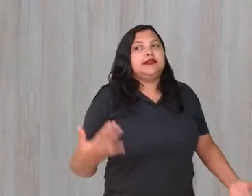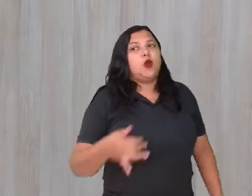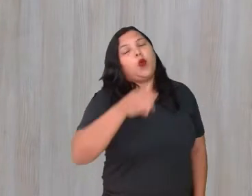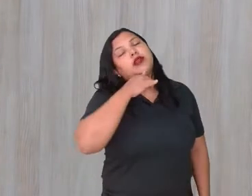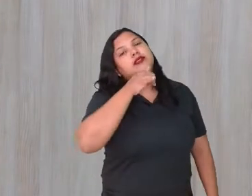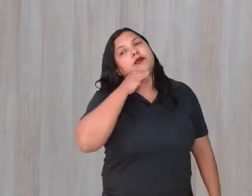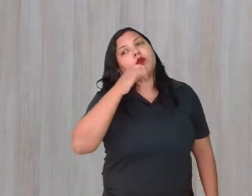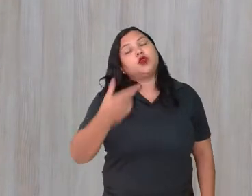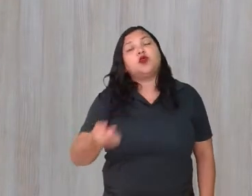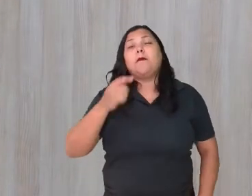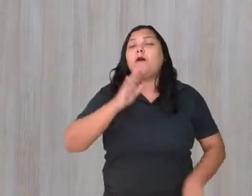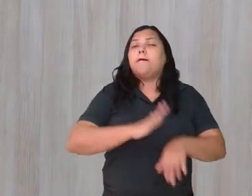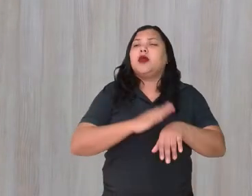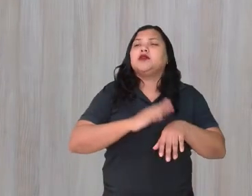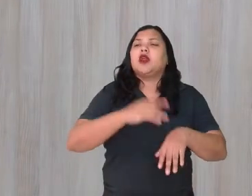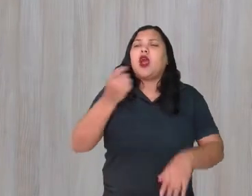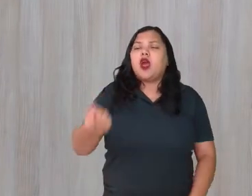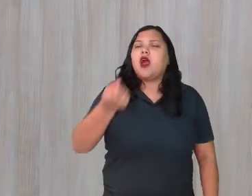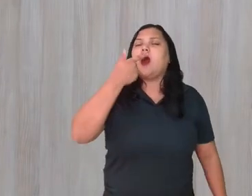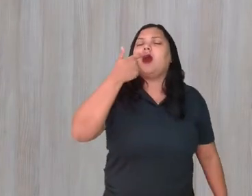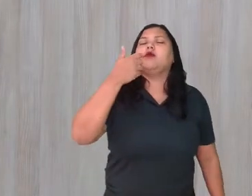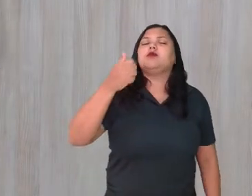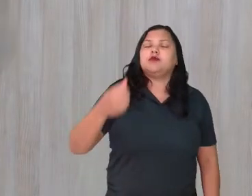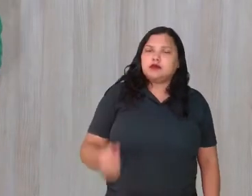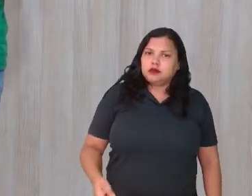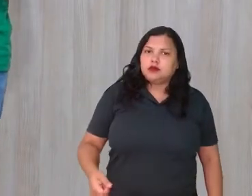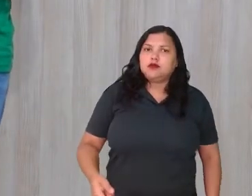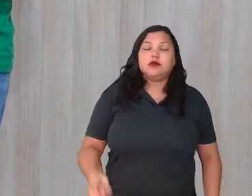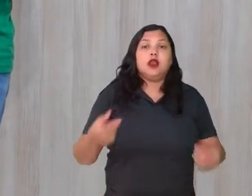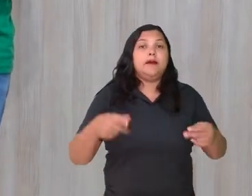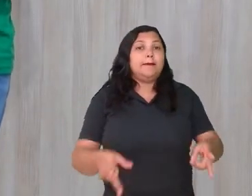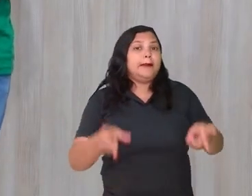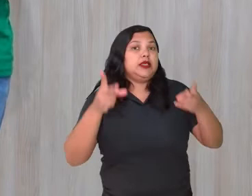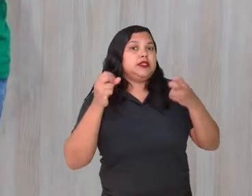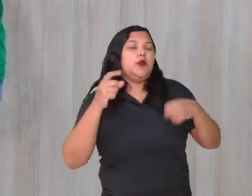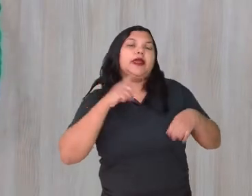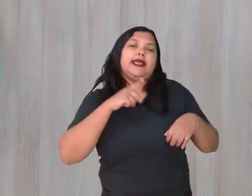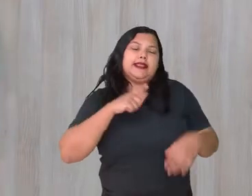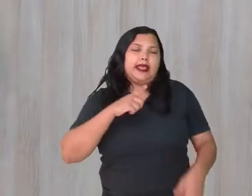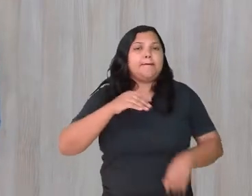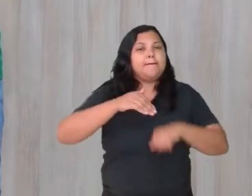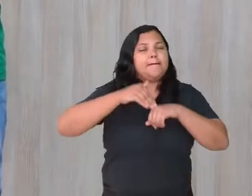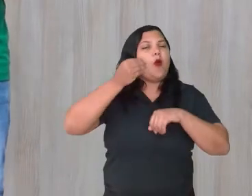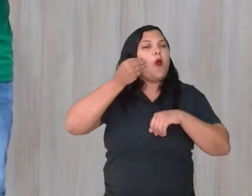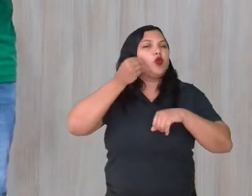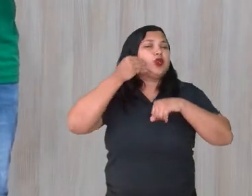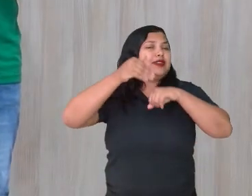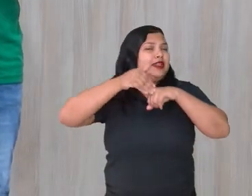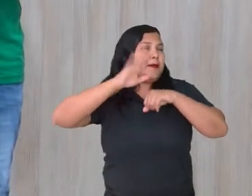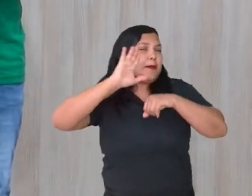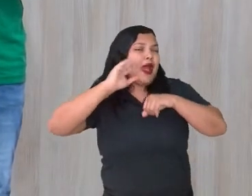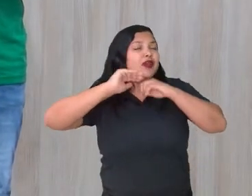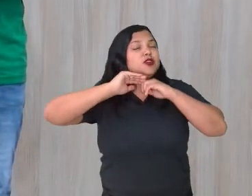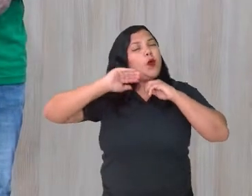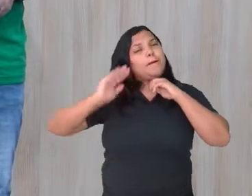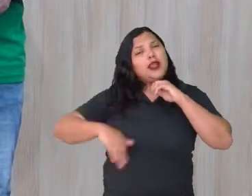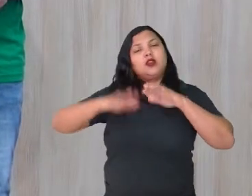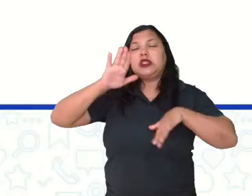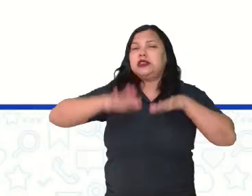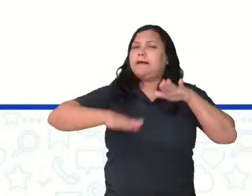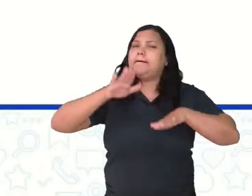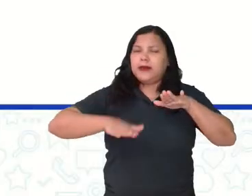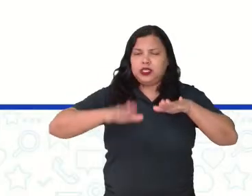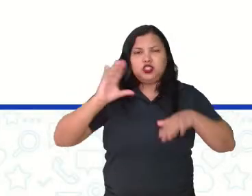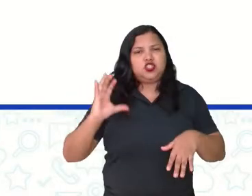remédio, eu posso perceber que aquele medicamento ele pode ter mais ou menos chance de resolver o problema que